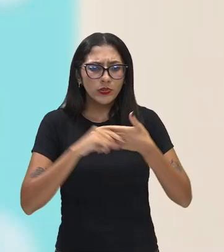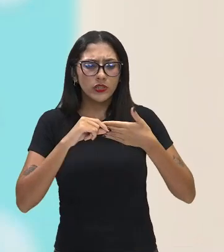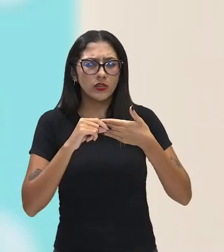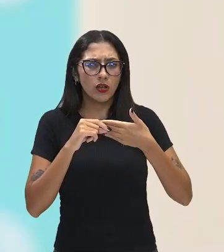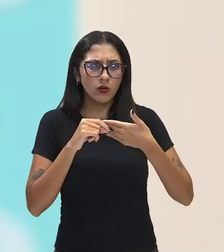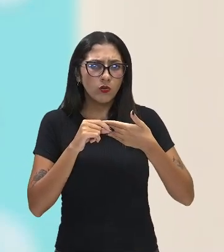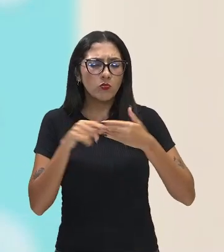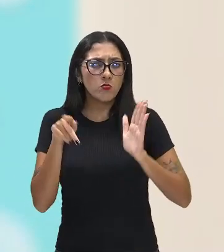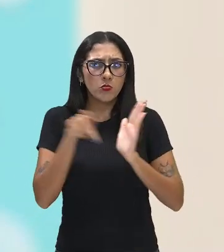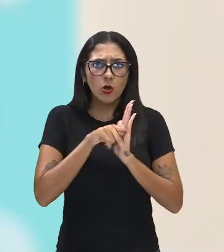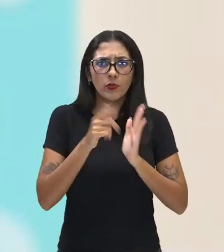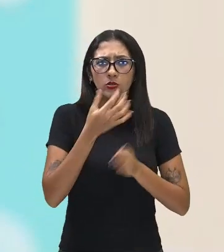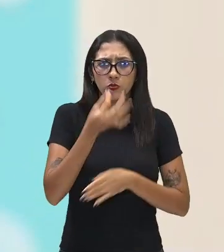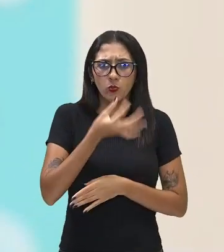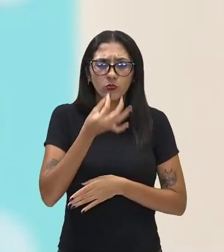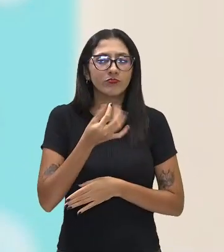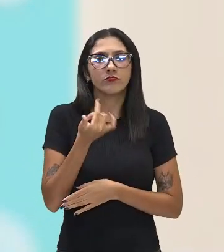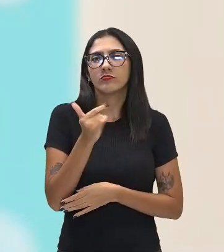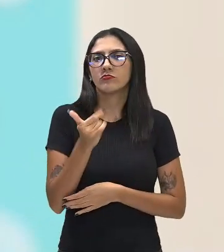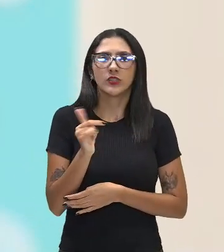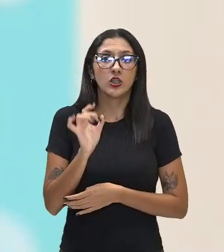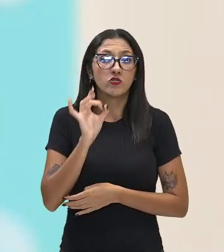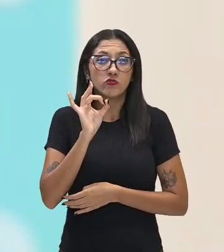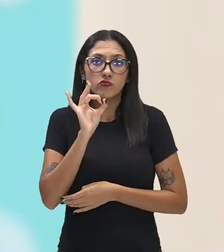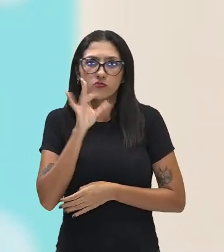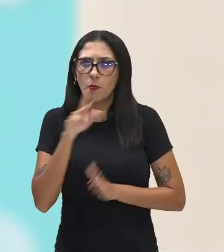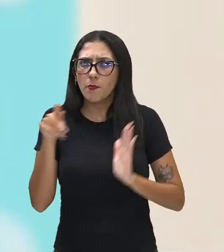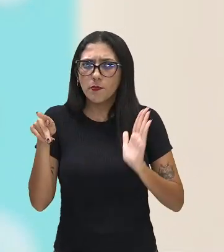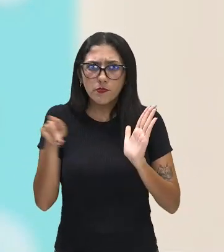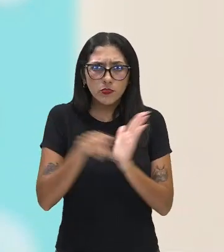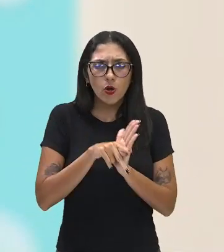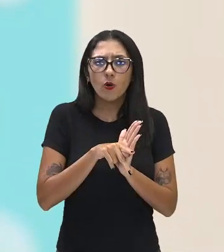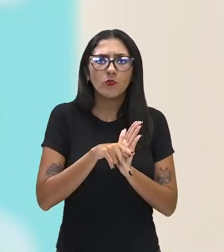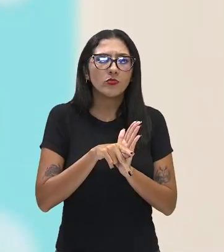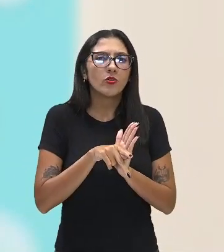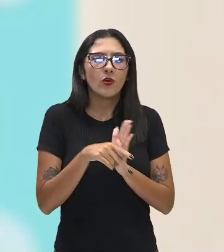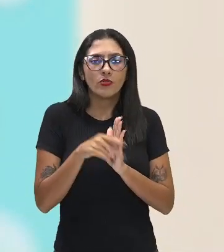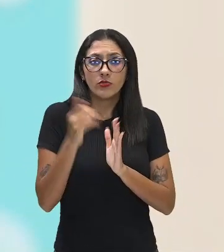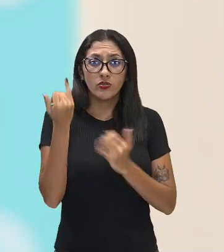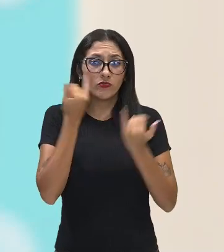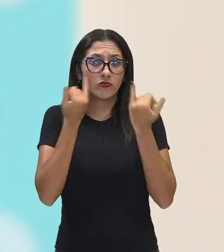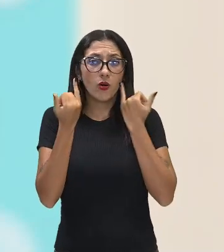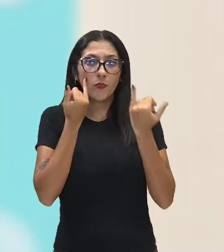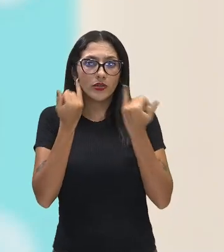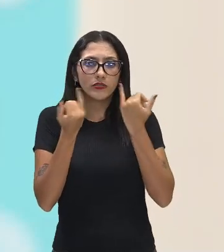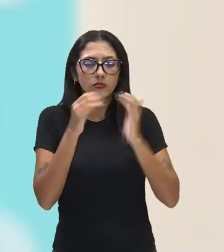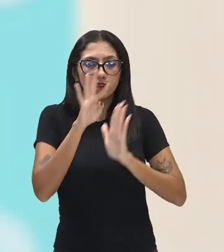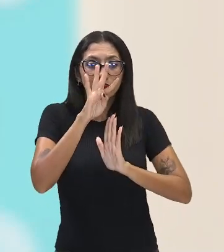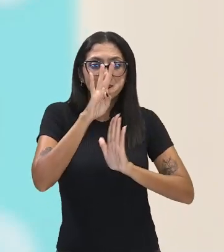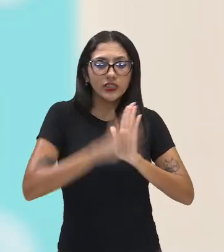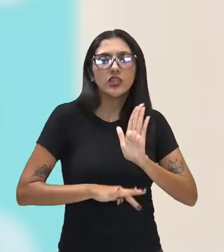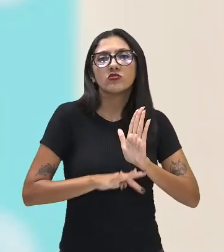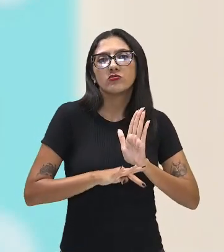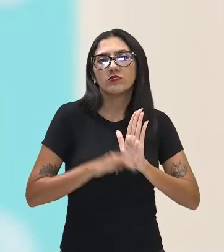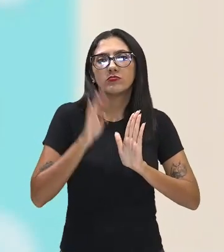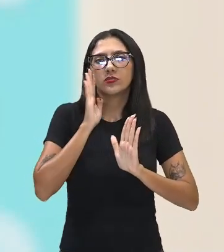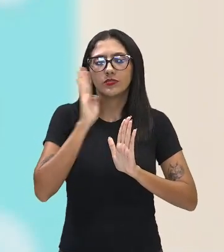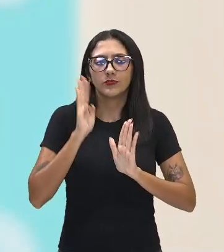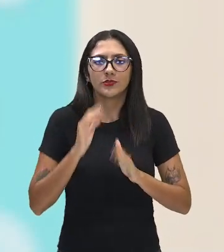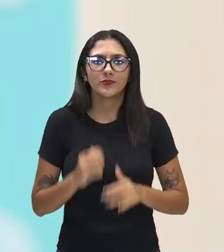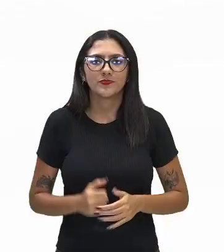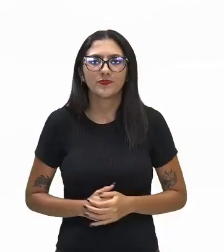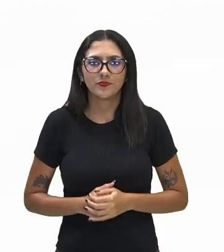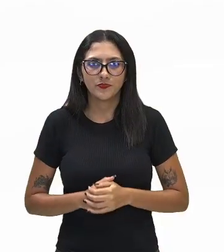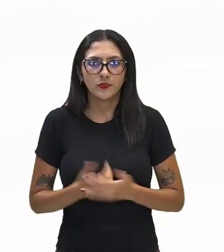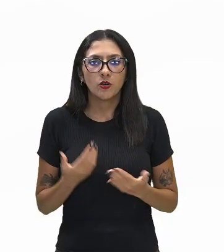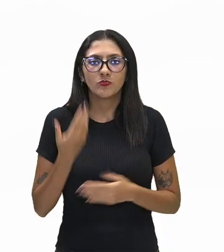tal qual foi tirado lá do trabalho, né? Do trabalho principal. Então, vamos lá. O